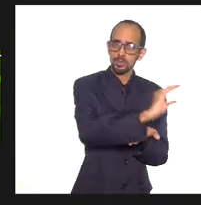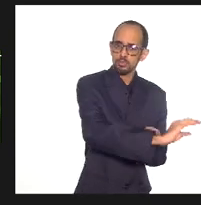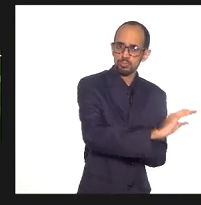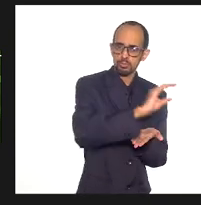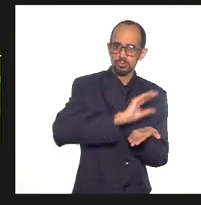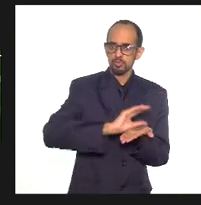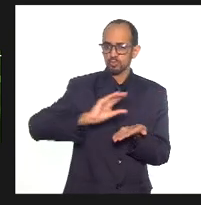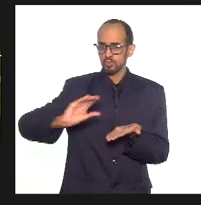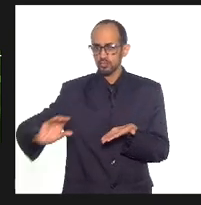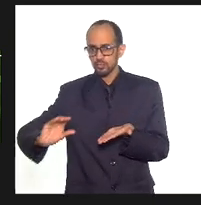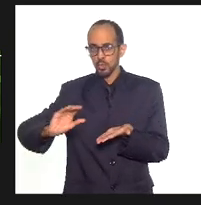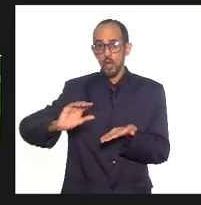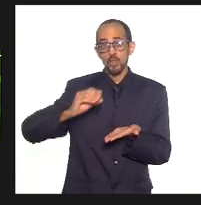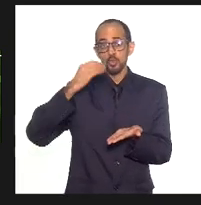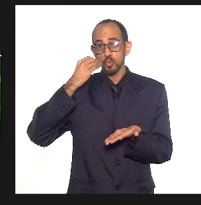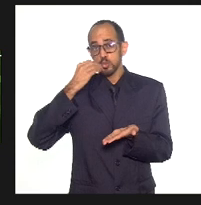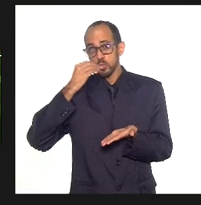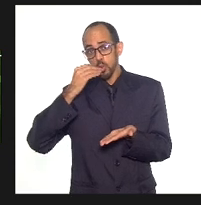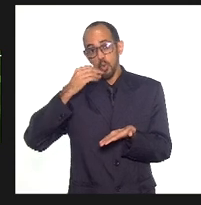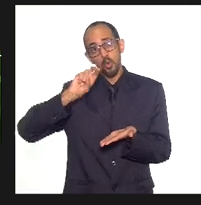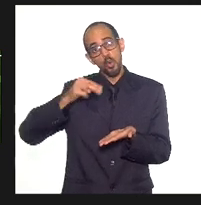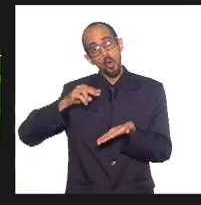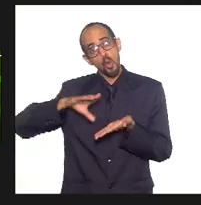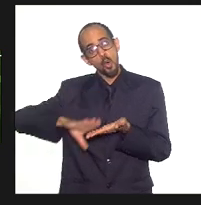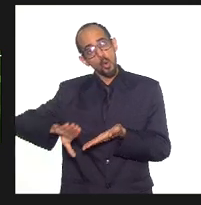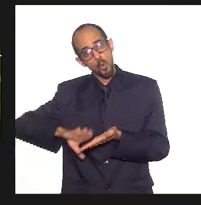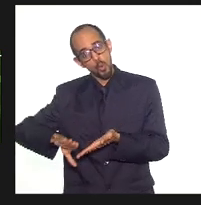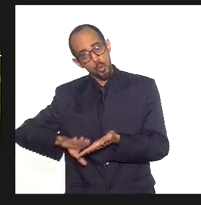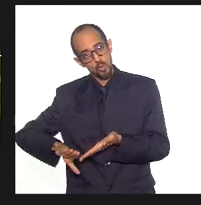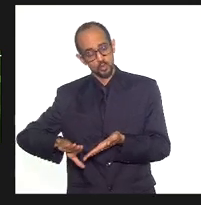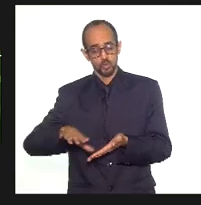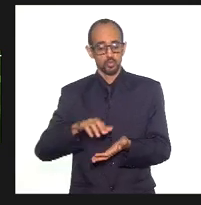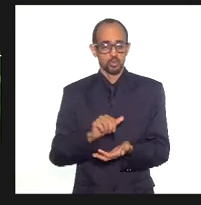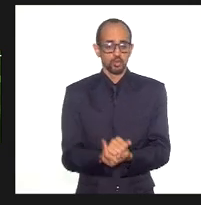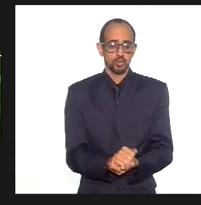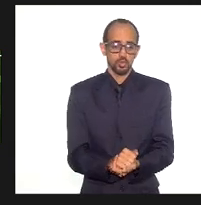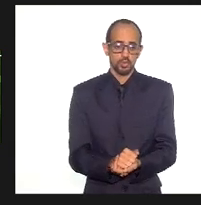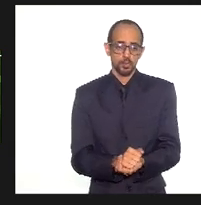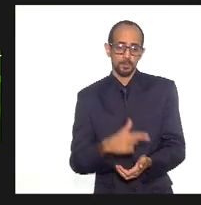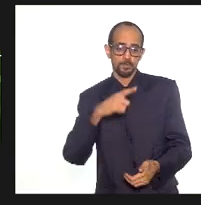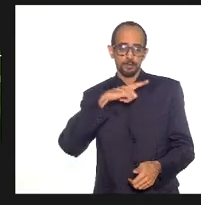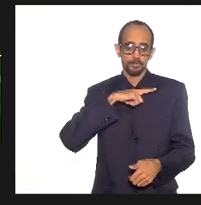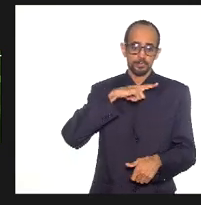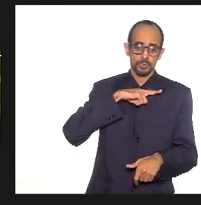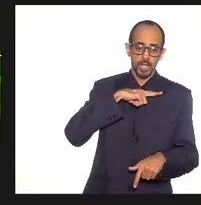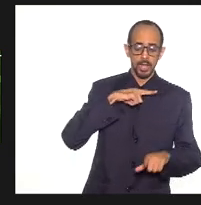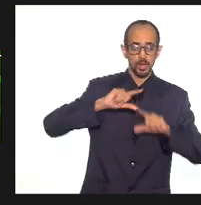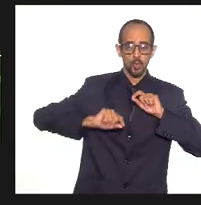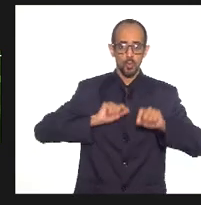geradora de lucro ou geradora de custos dentro da empresa. Então, existe uma